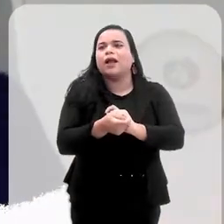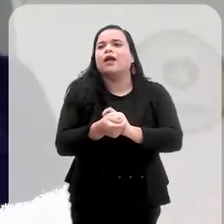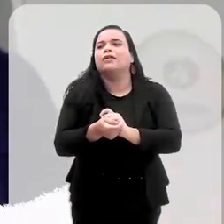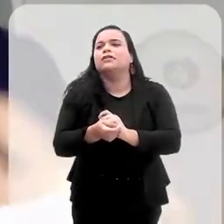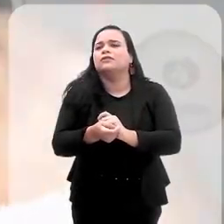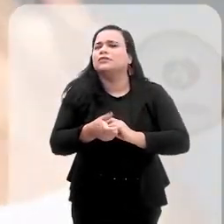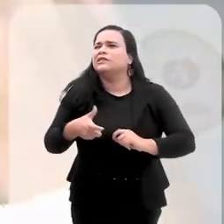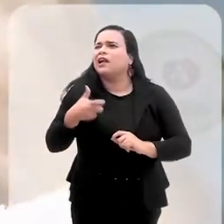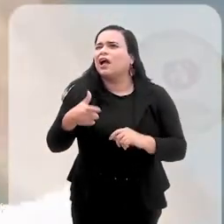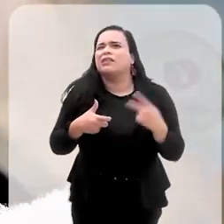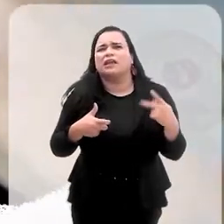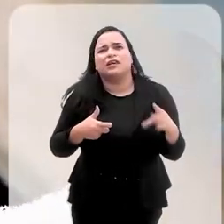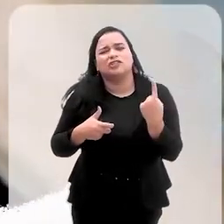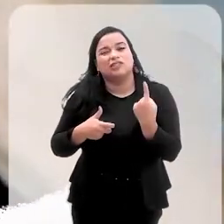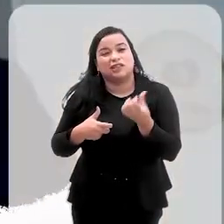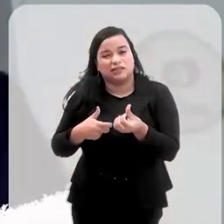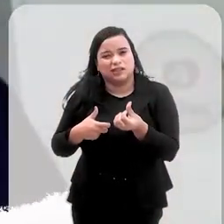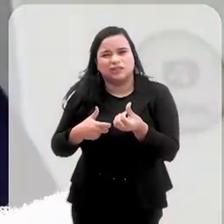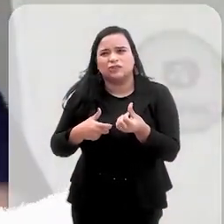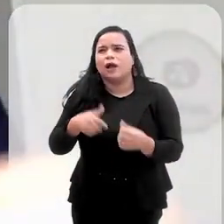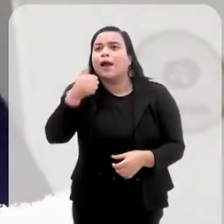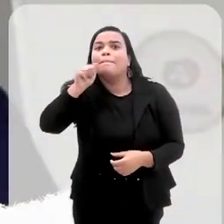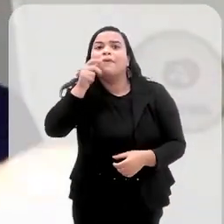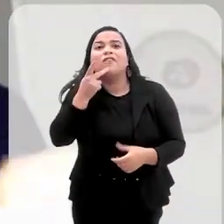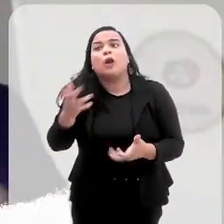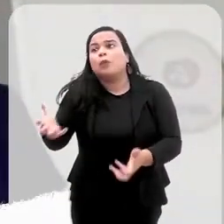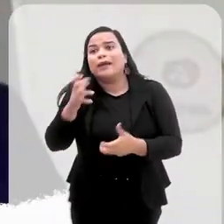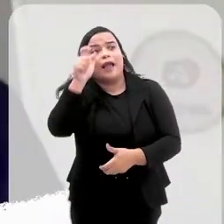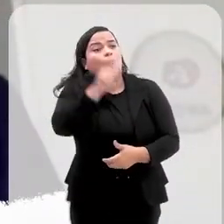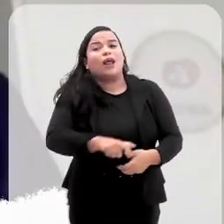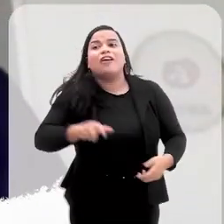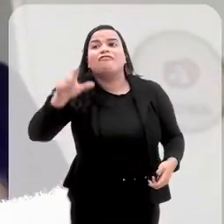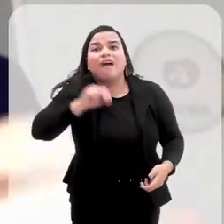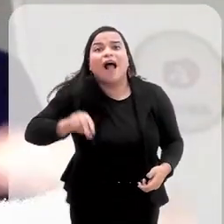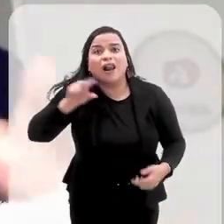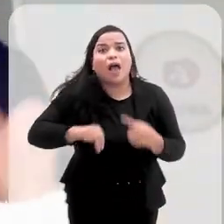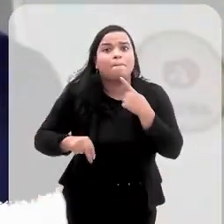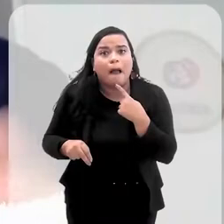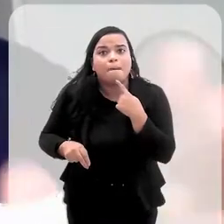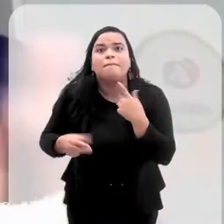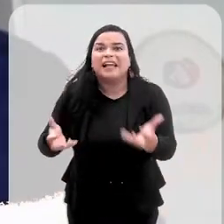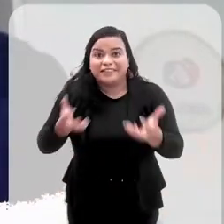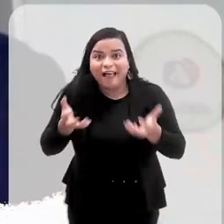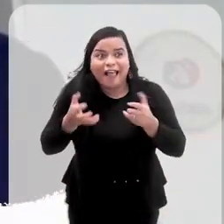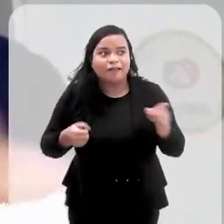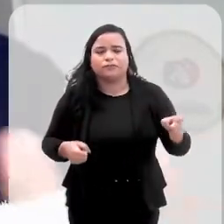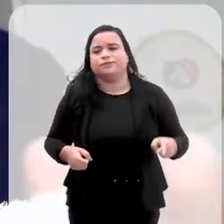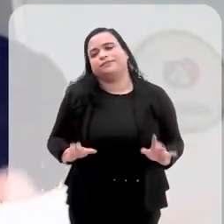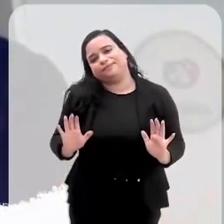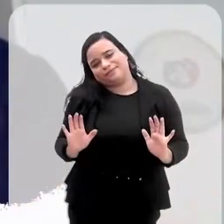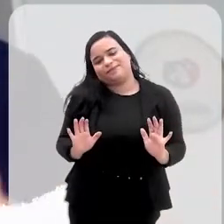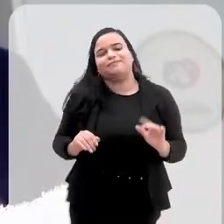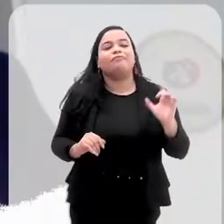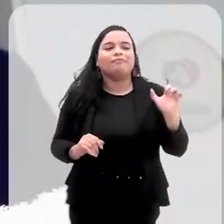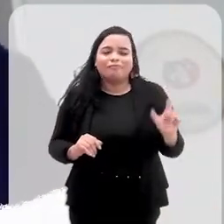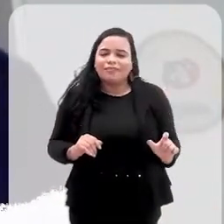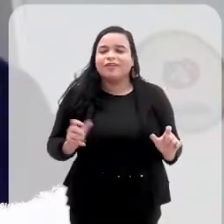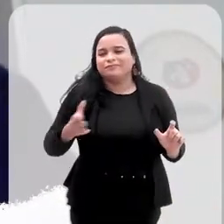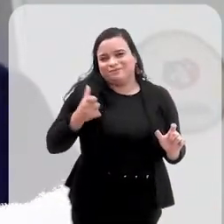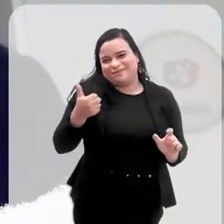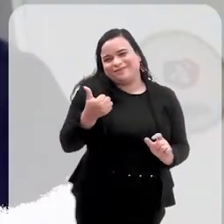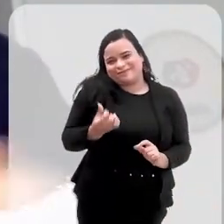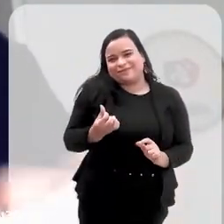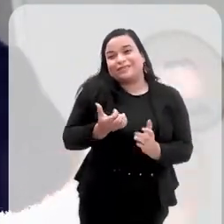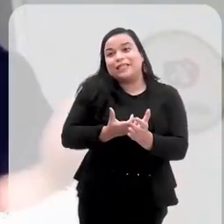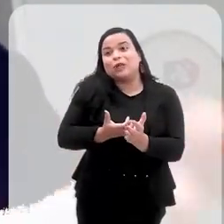que ele fale, eu quero que ele fale com a boca. E ele foi. E ele começou a usar o PECS adaptado também e